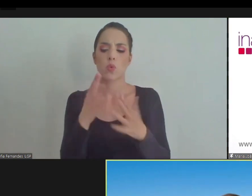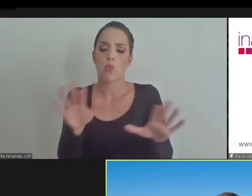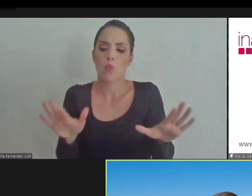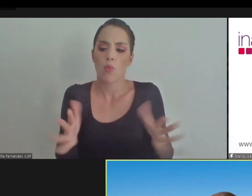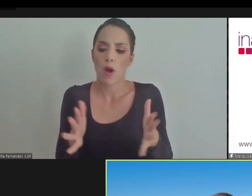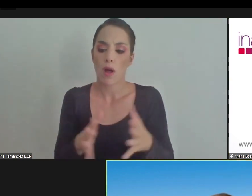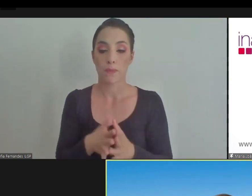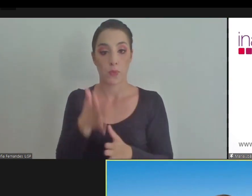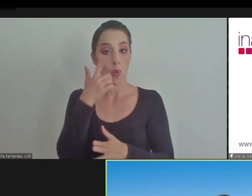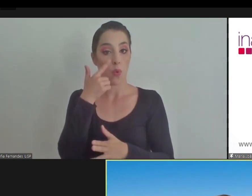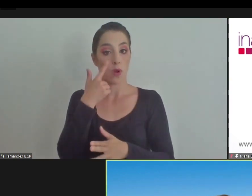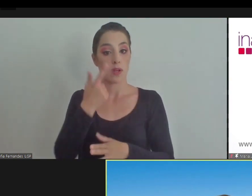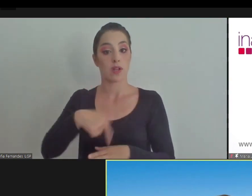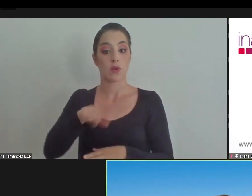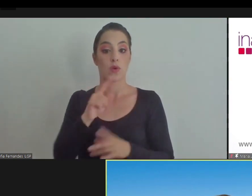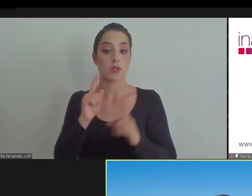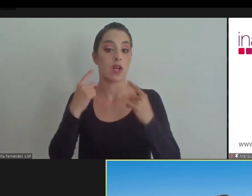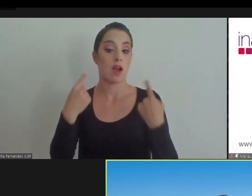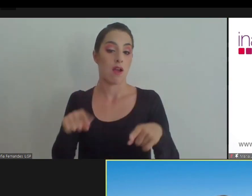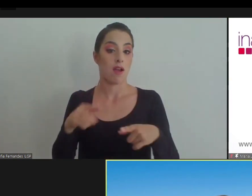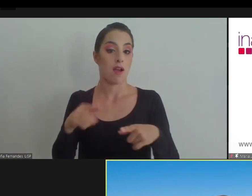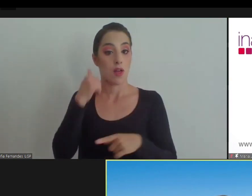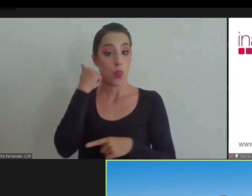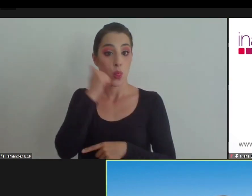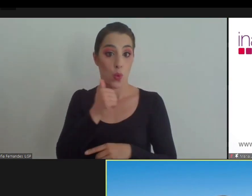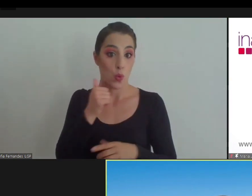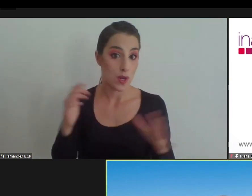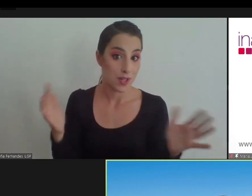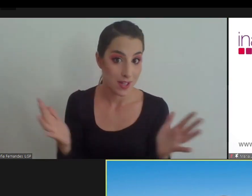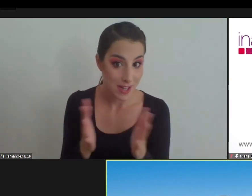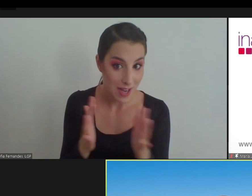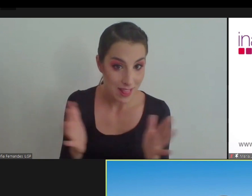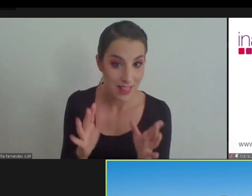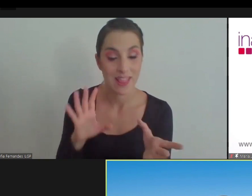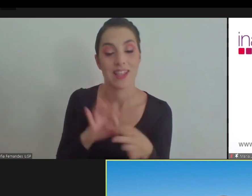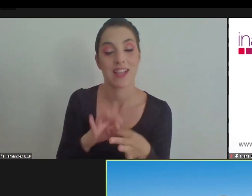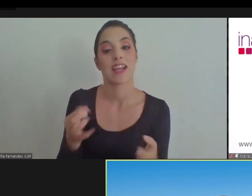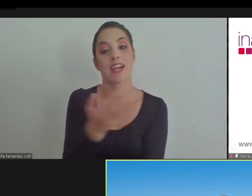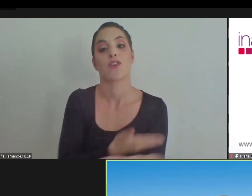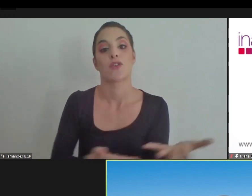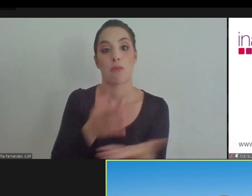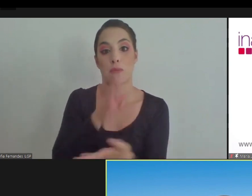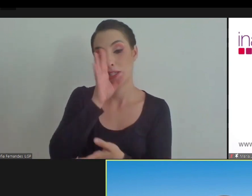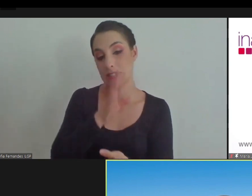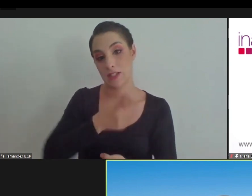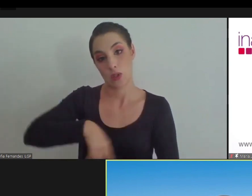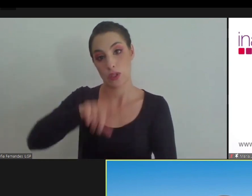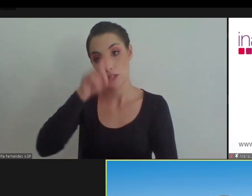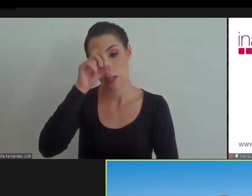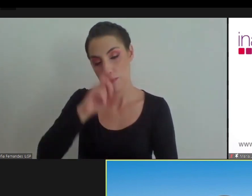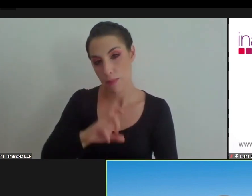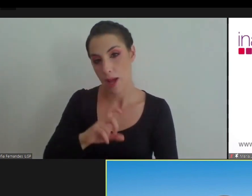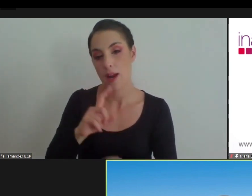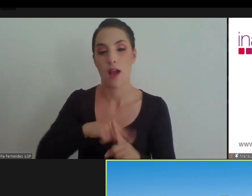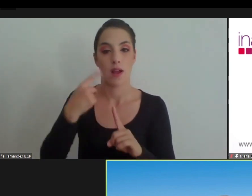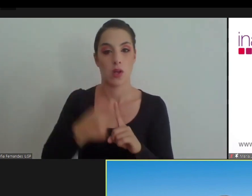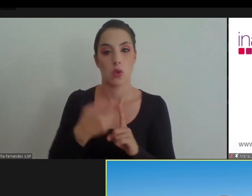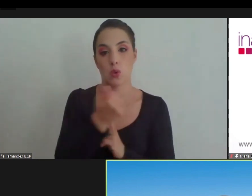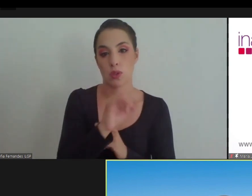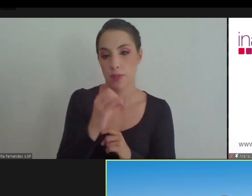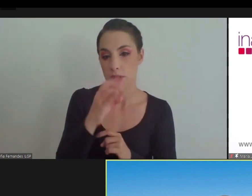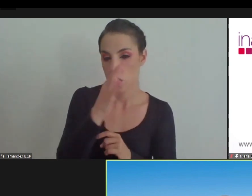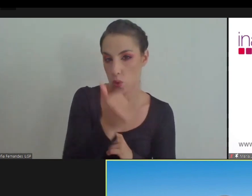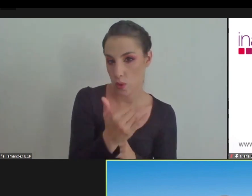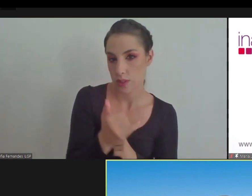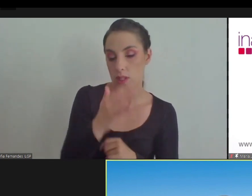Nós tivemos uma grande dor, continuando na parte económica. Se todos nos recordarmos, em 2012, 2013, nós